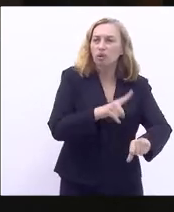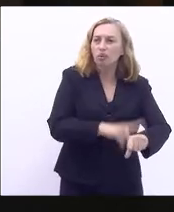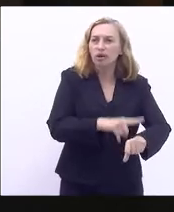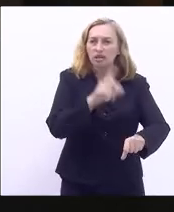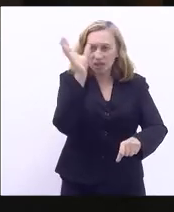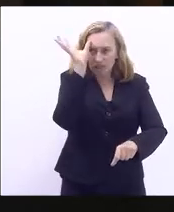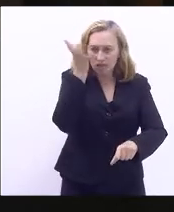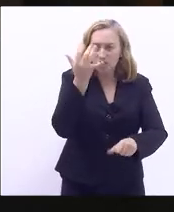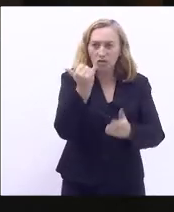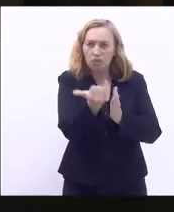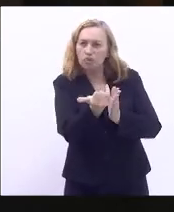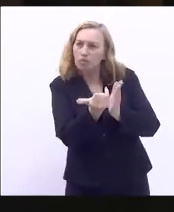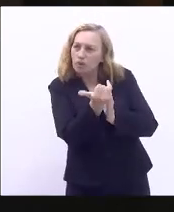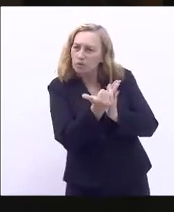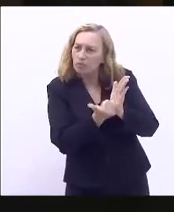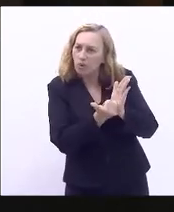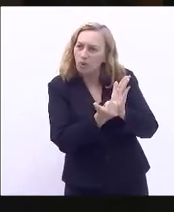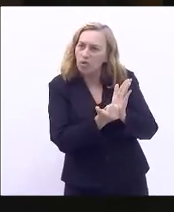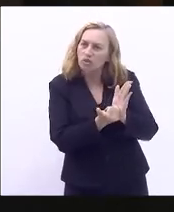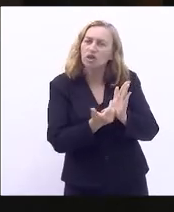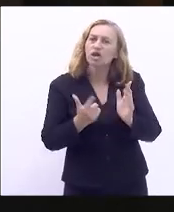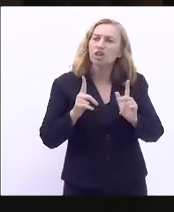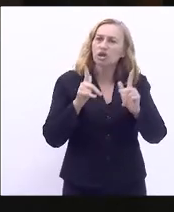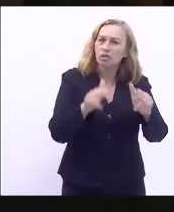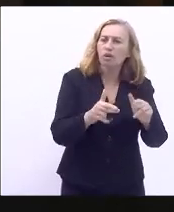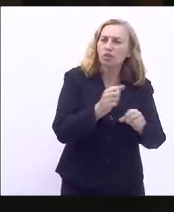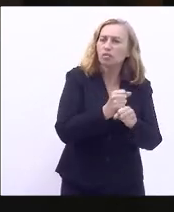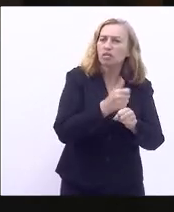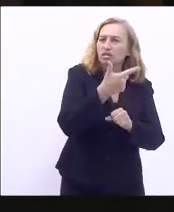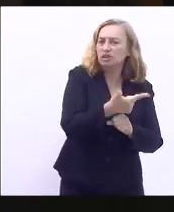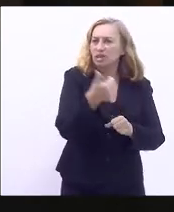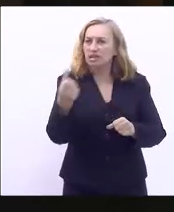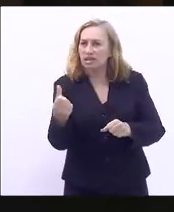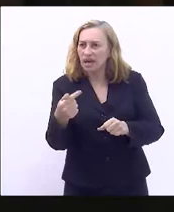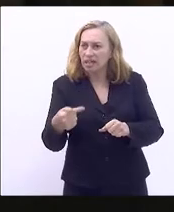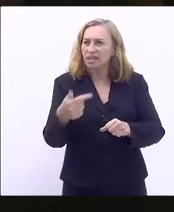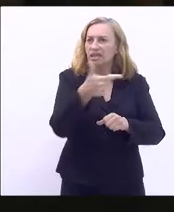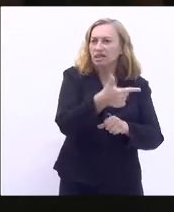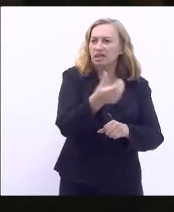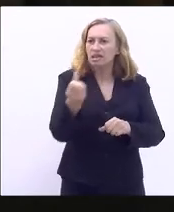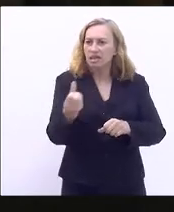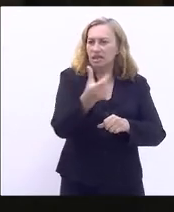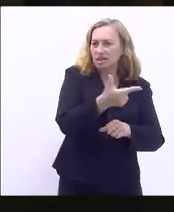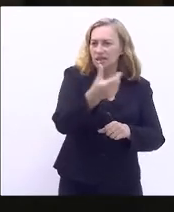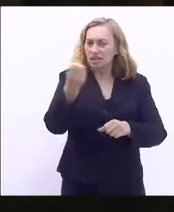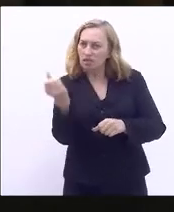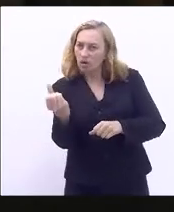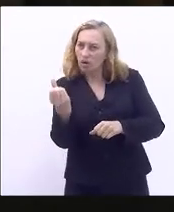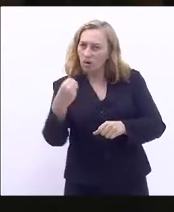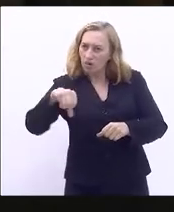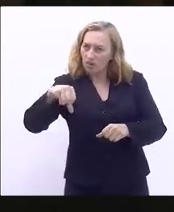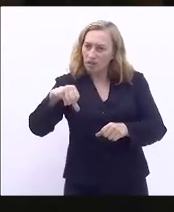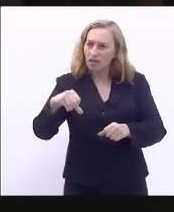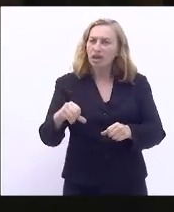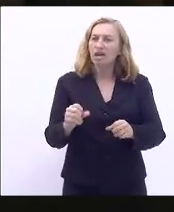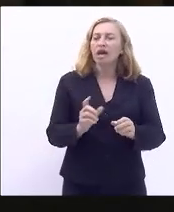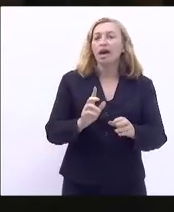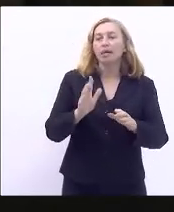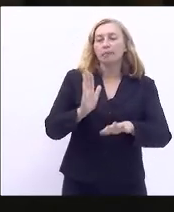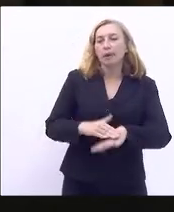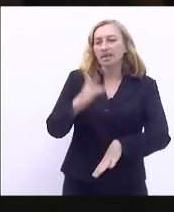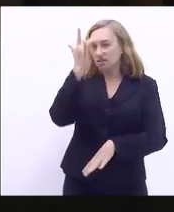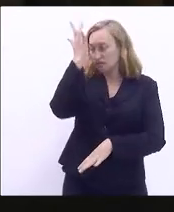dos impostos, como enfrentamos em 17, 16 e 19, é mais fácil, deputado Felipe Obel, votar contra e